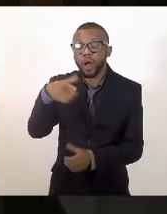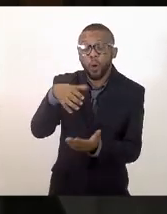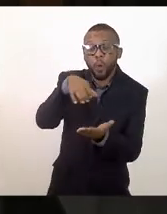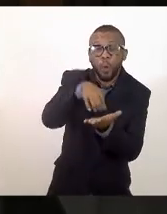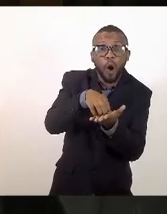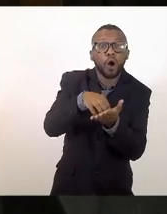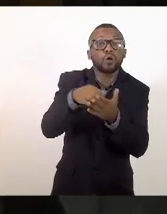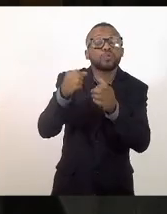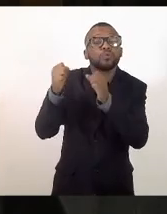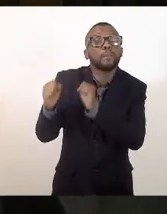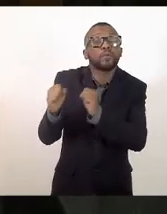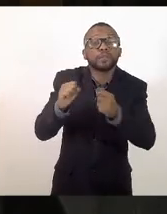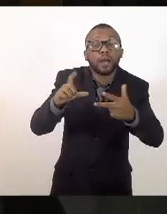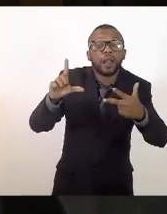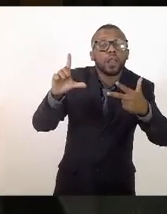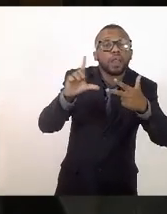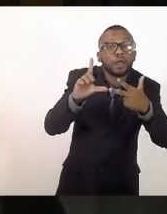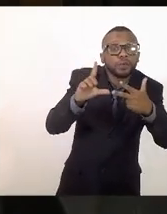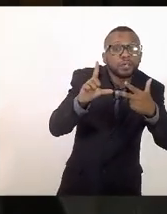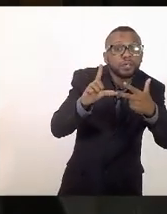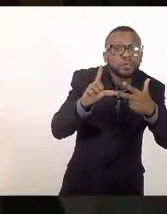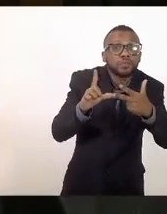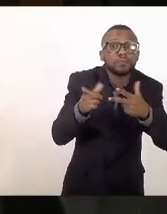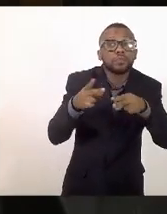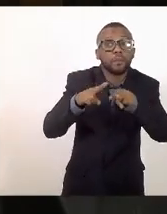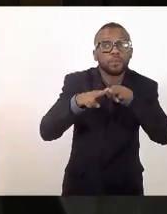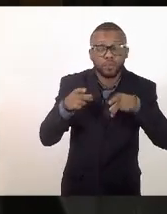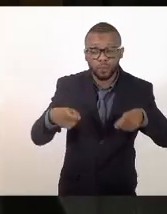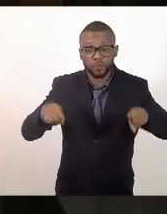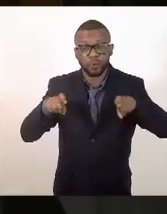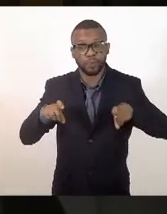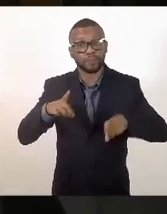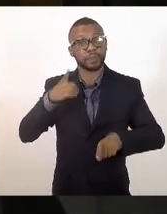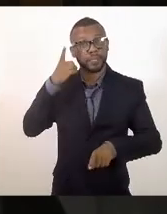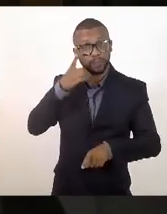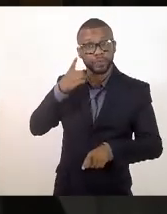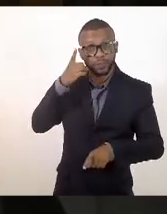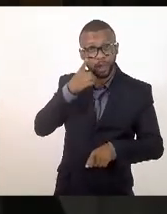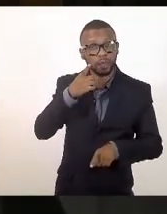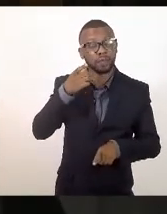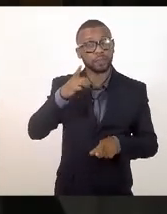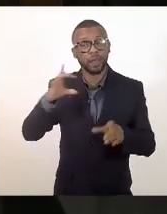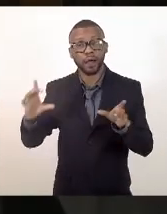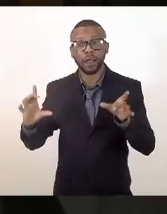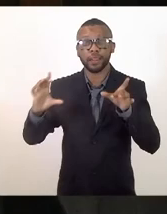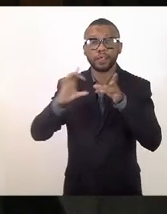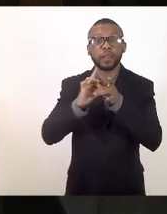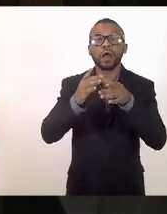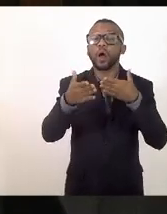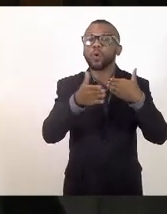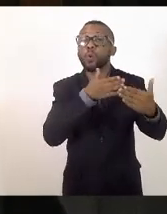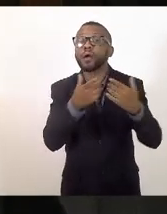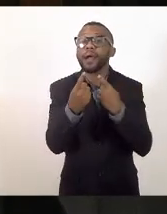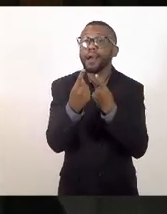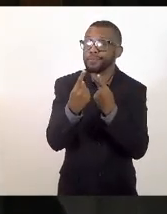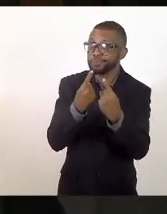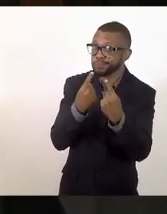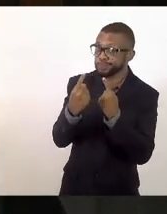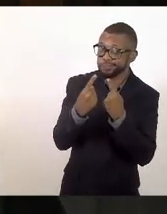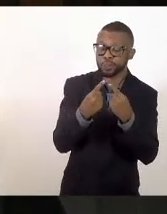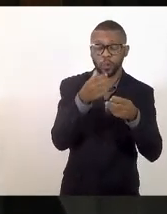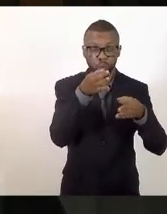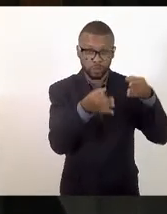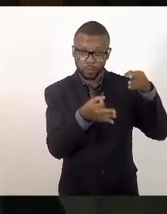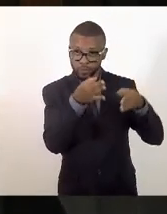poder legislativo. Portanto, o meu mandato como deputado estadual está franqueado a qualquer tipo de diálogo com o Tribunal